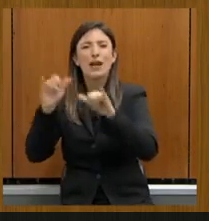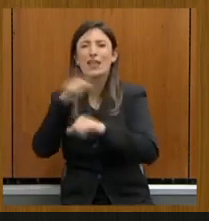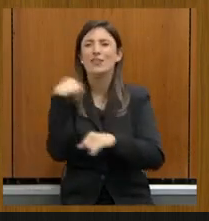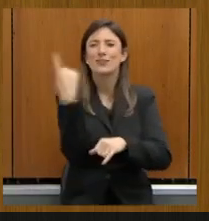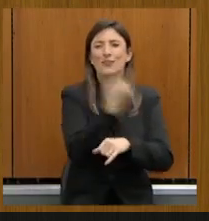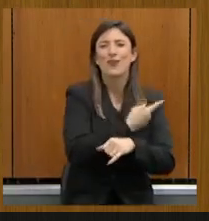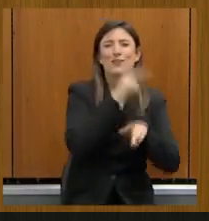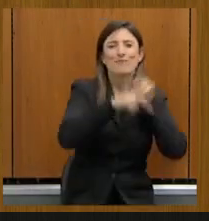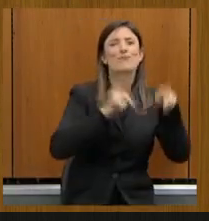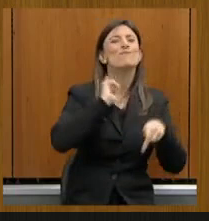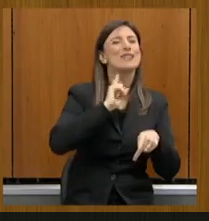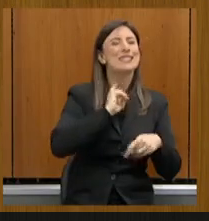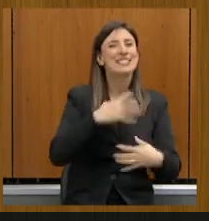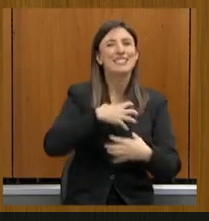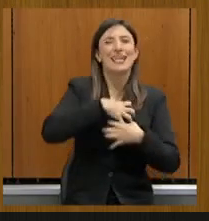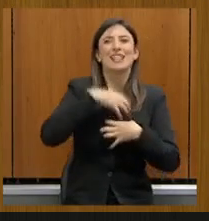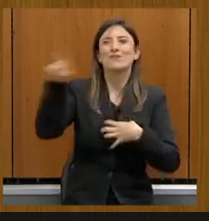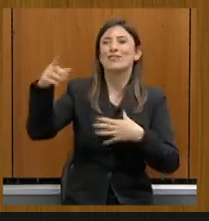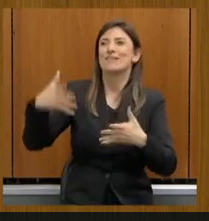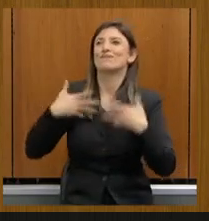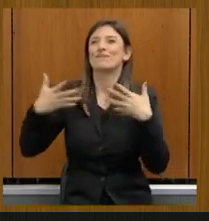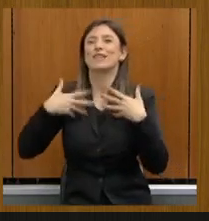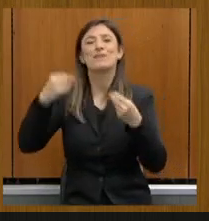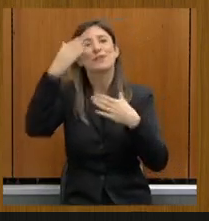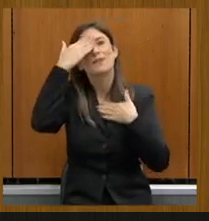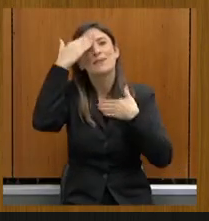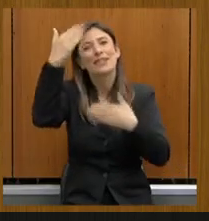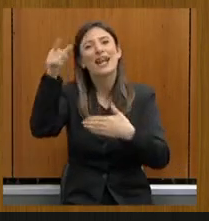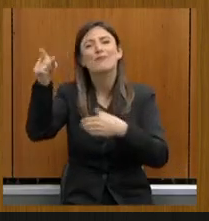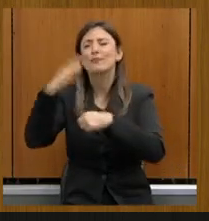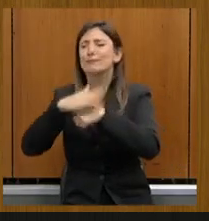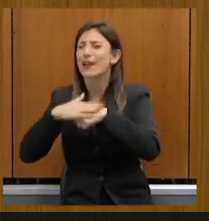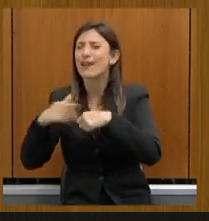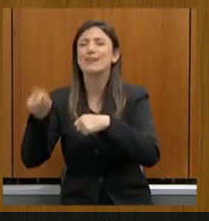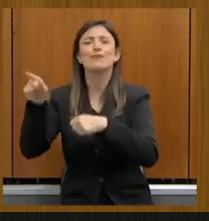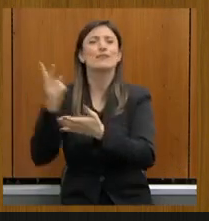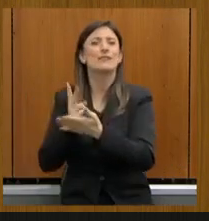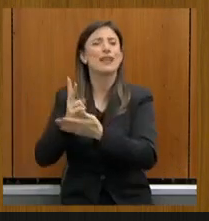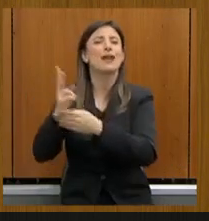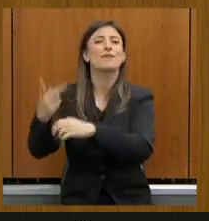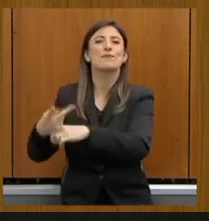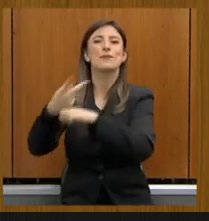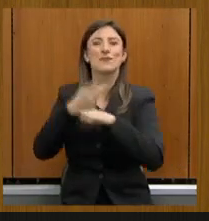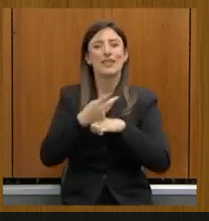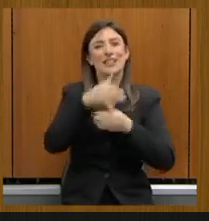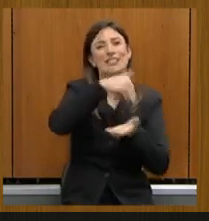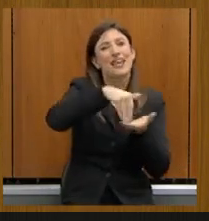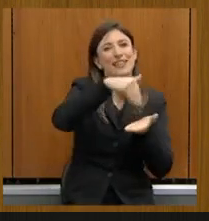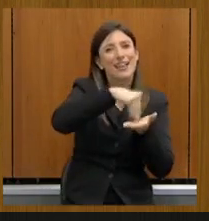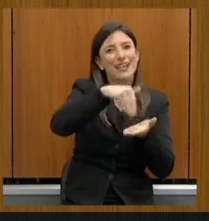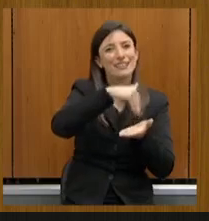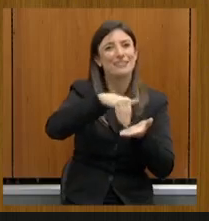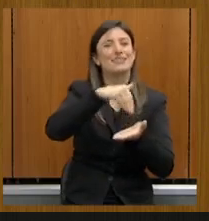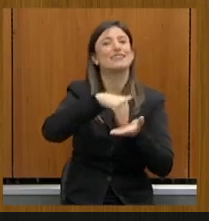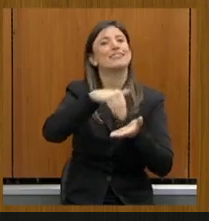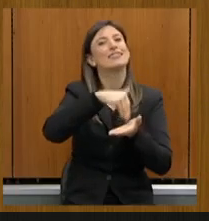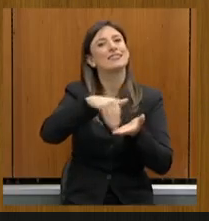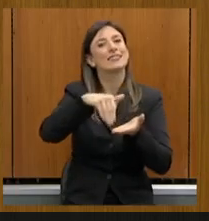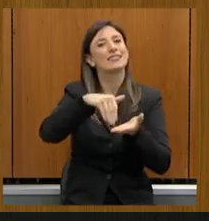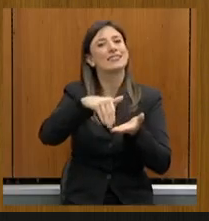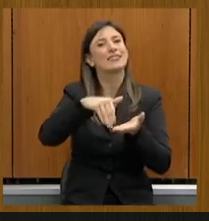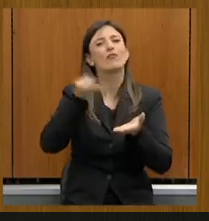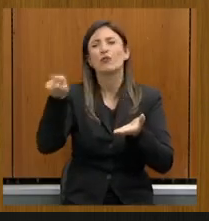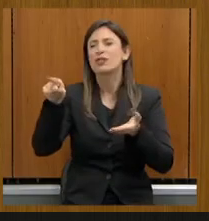obrigado pelo carinho de ter procurado a secretaria e se colocado à